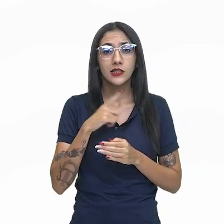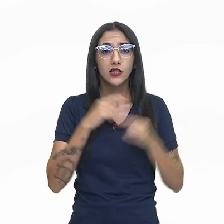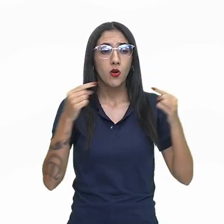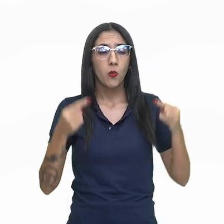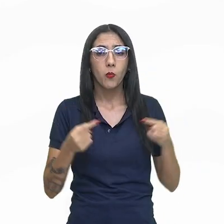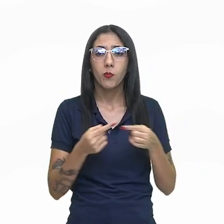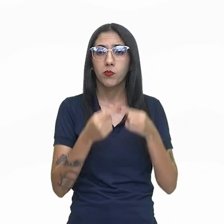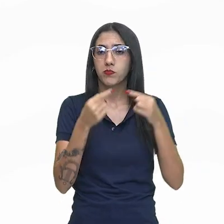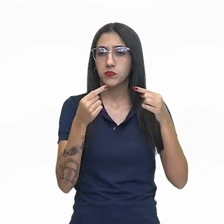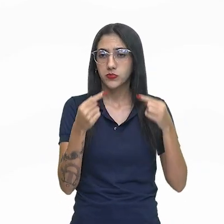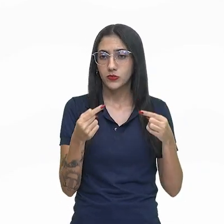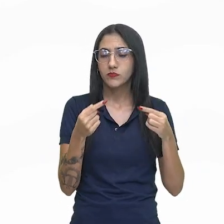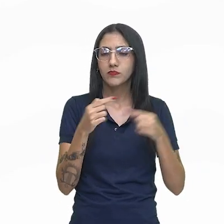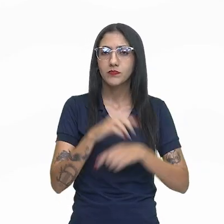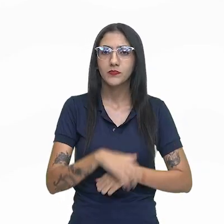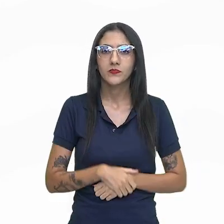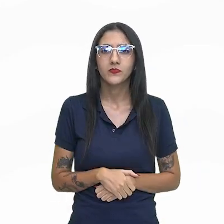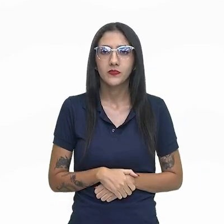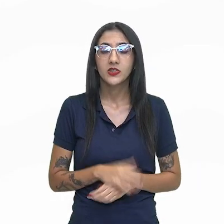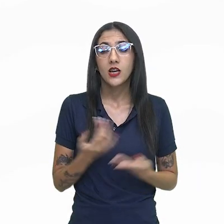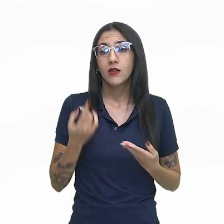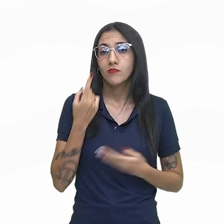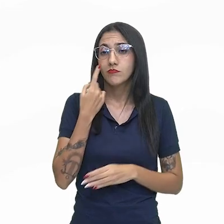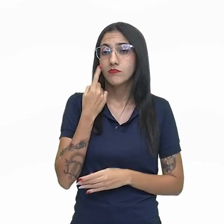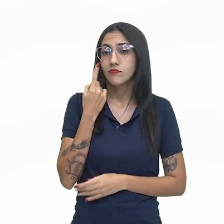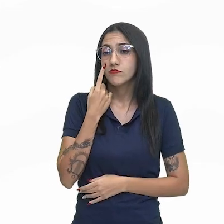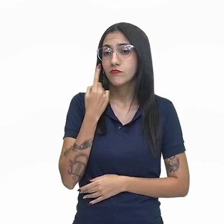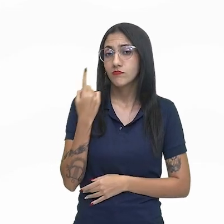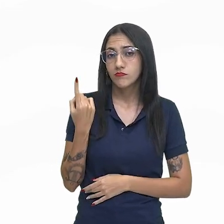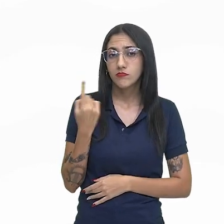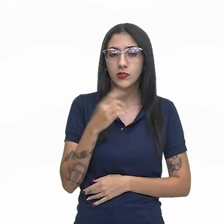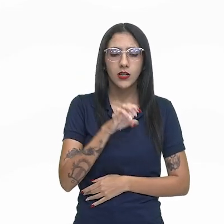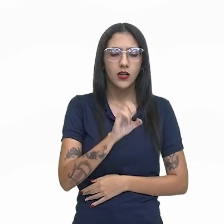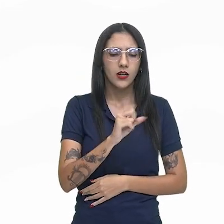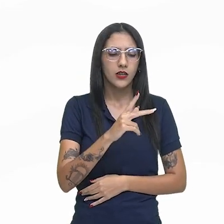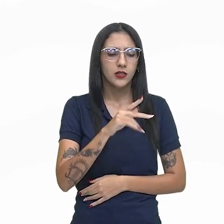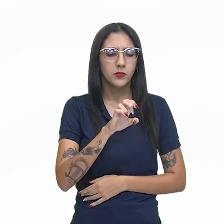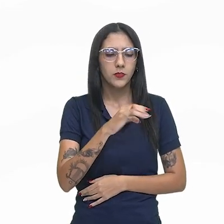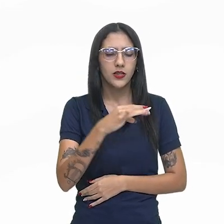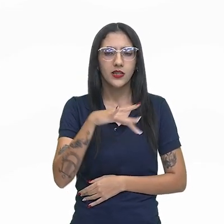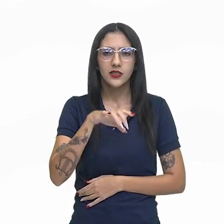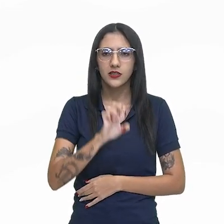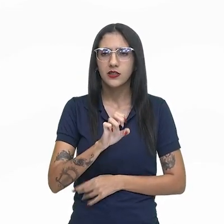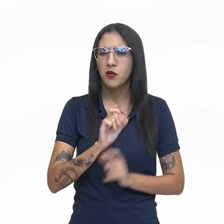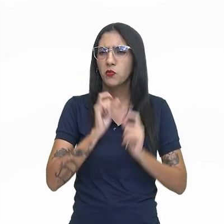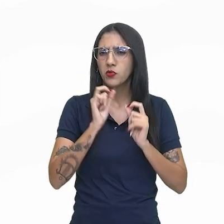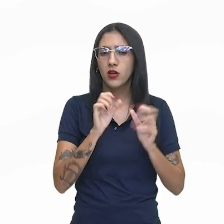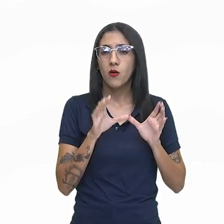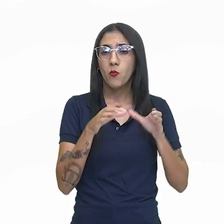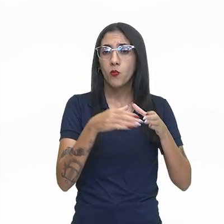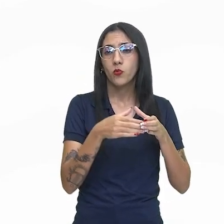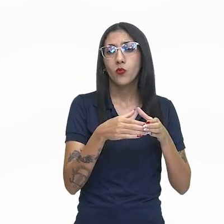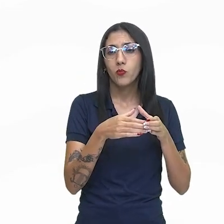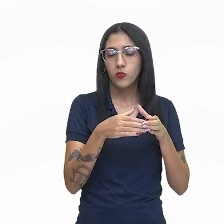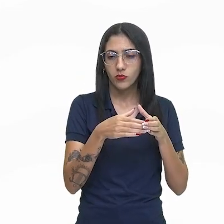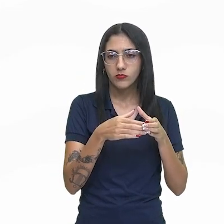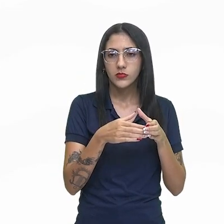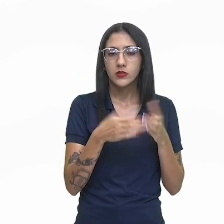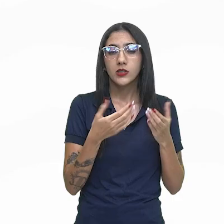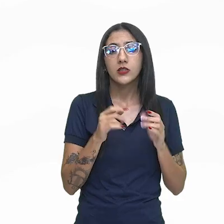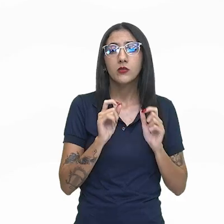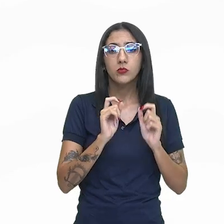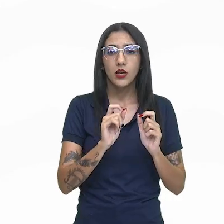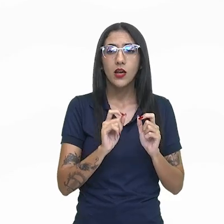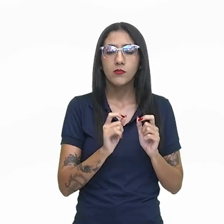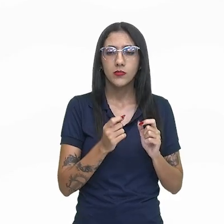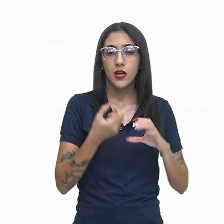mesma espécie. E aí nós temos que espécie é um grupo de organismos com